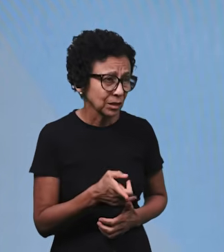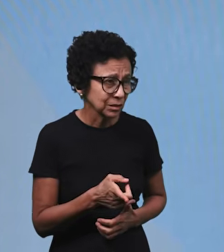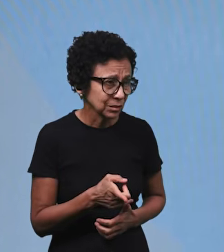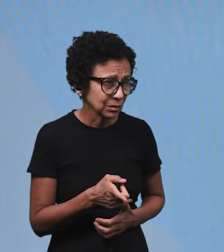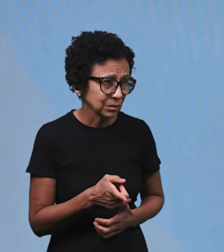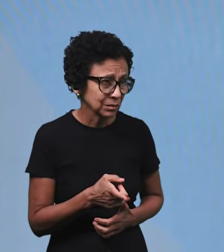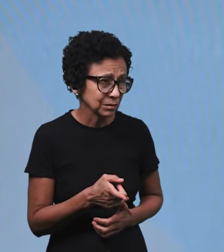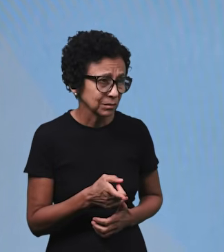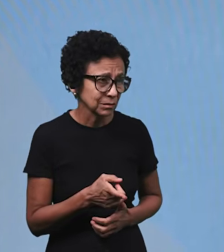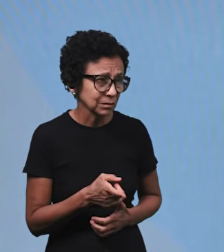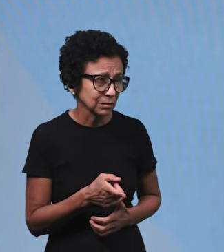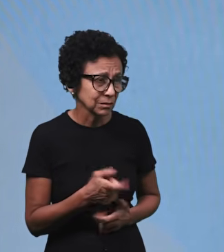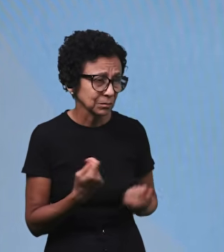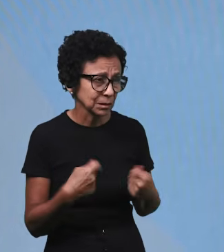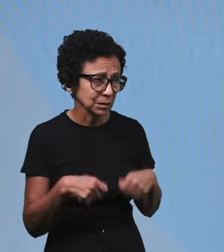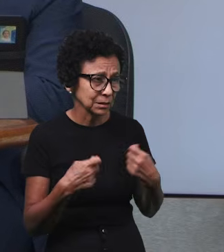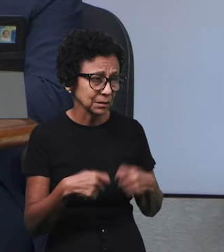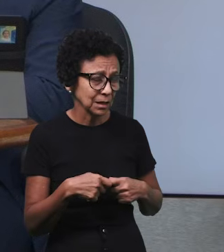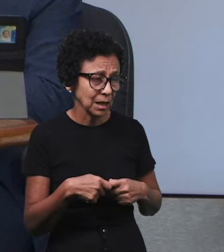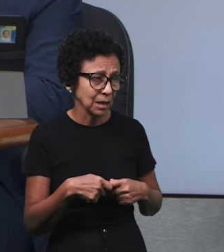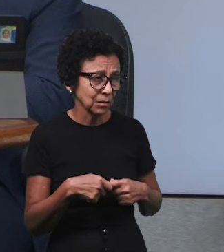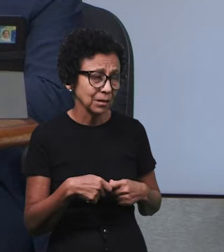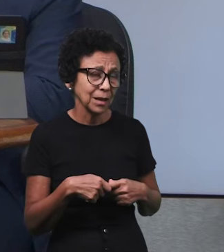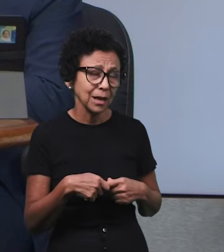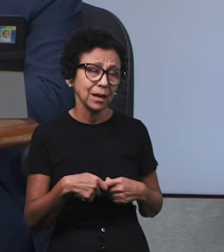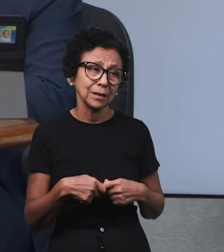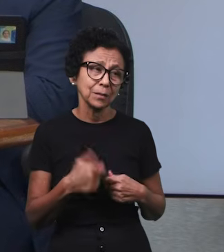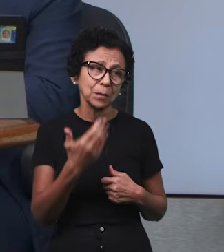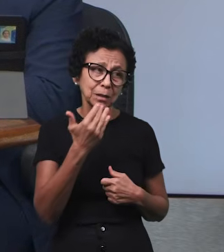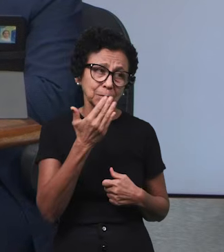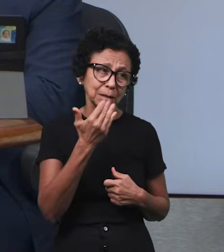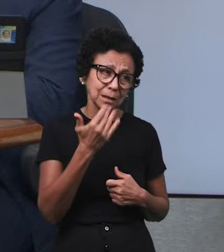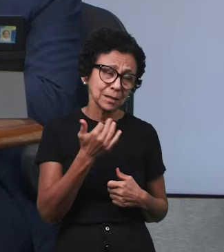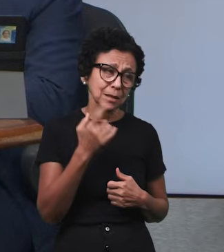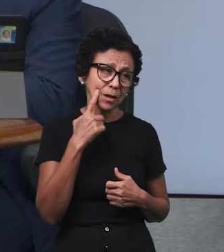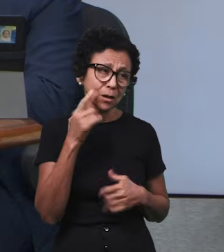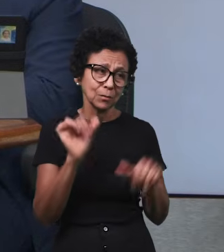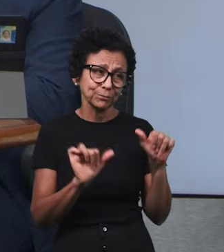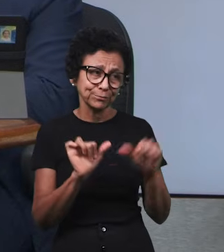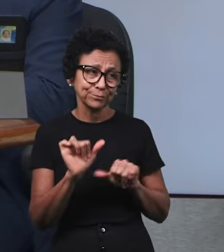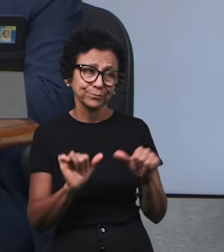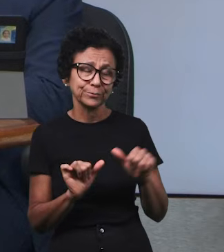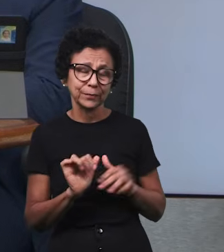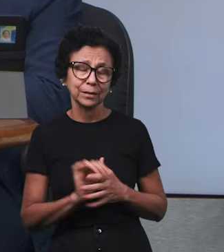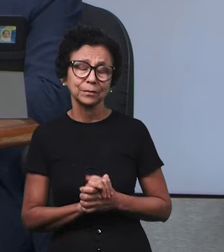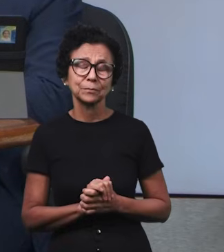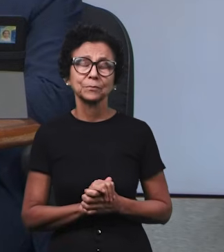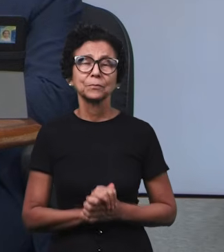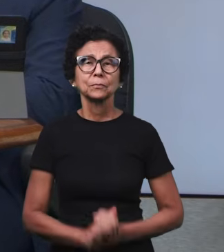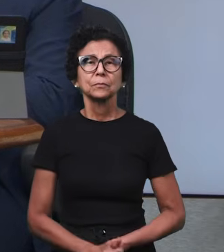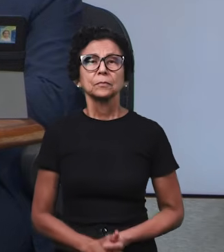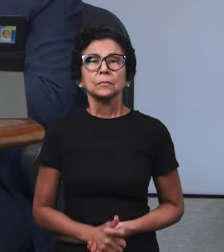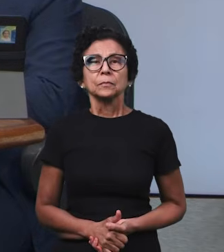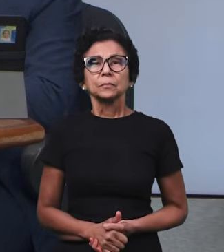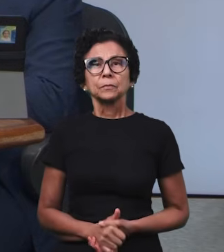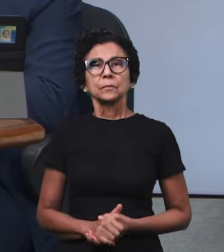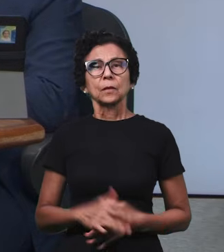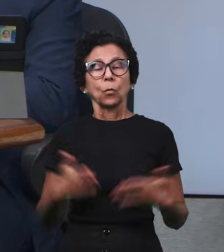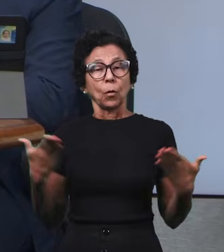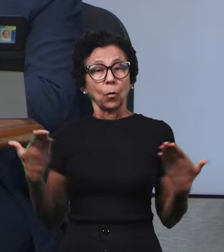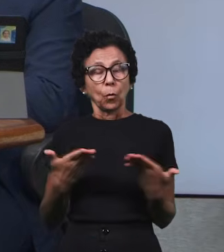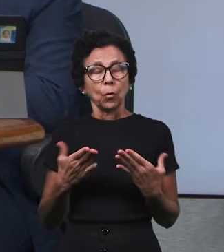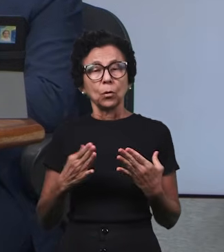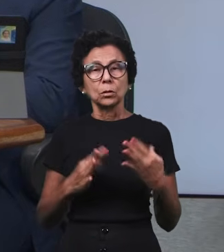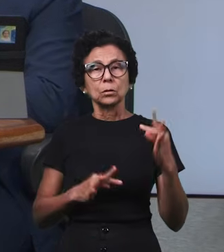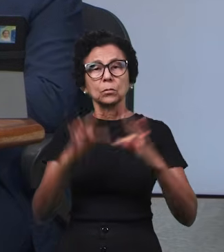muito importante também. Mas hoje a gente já tem outros medicamentos que estão validados para o tratamento dessa